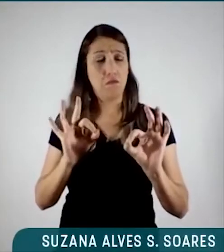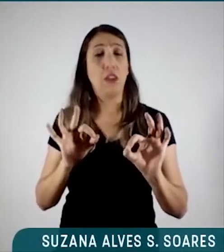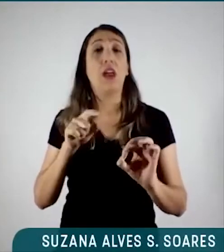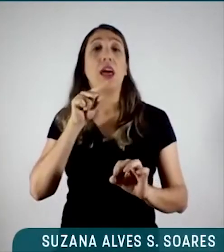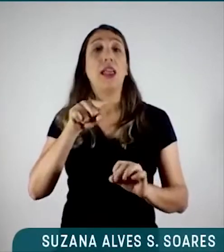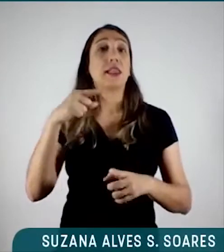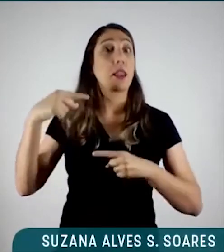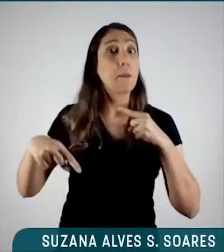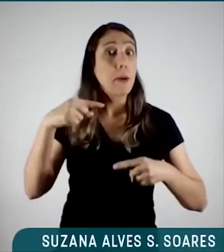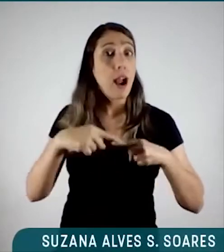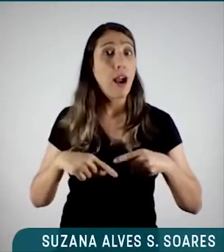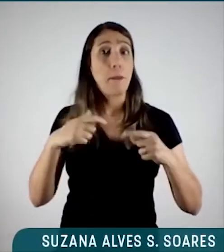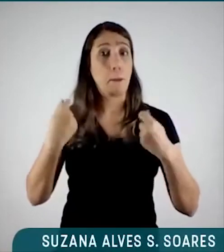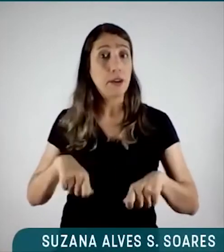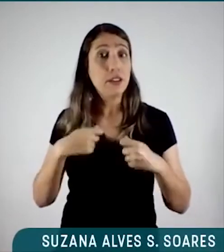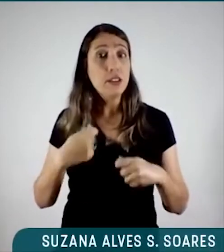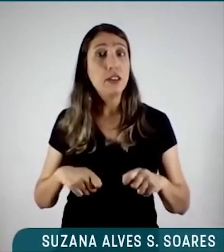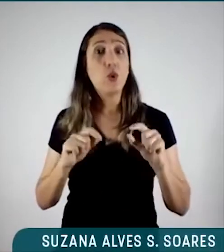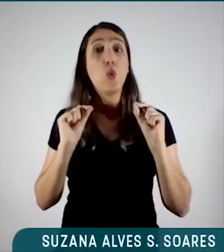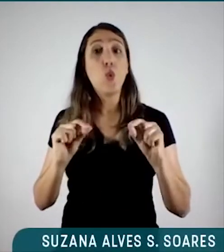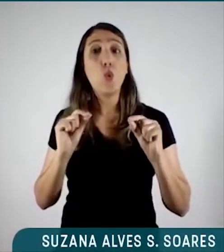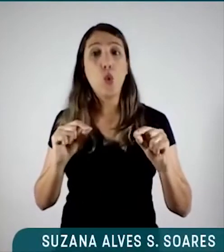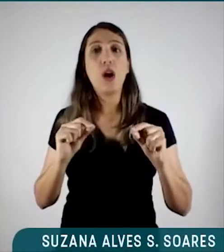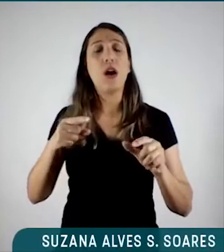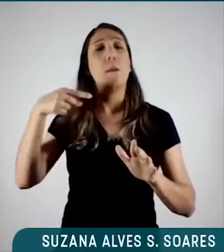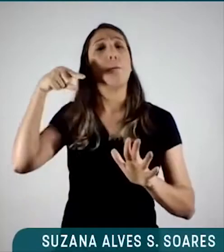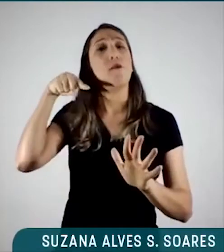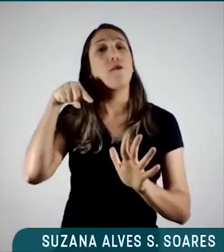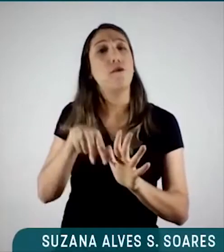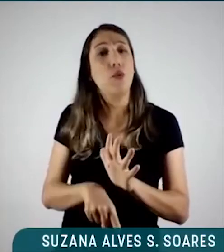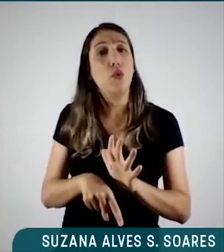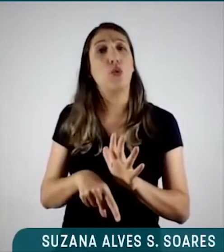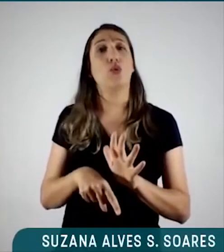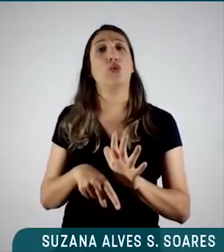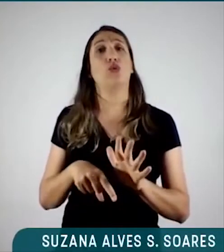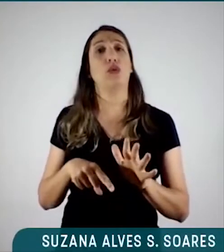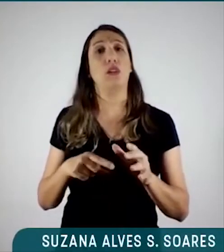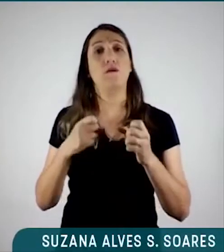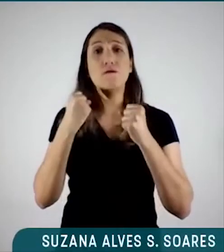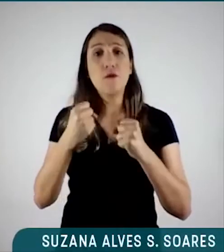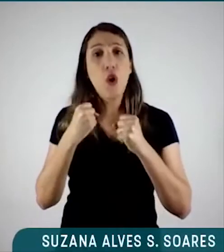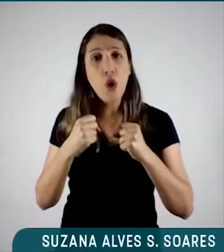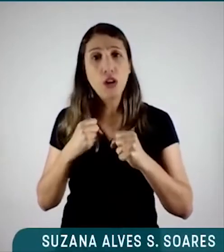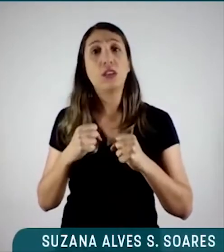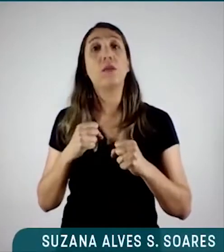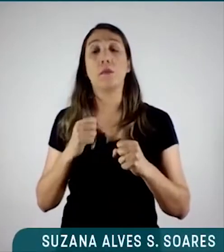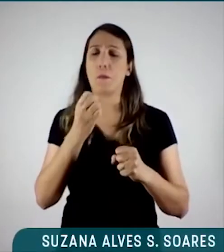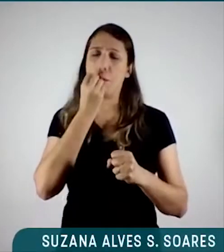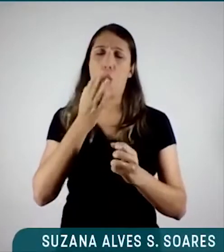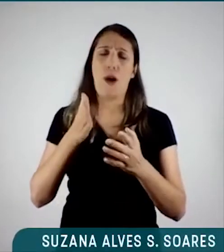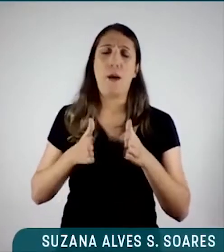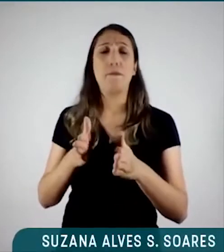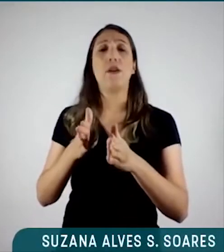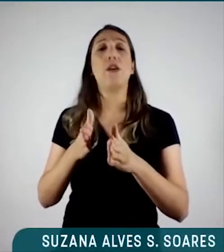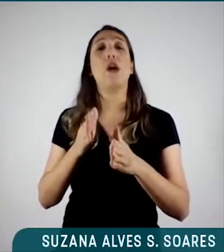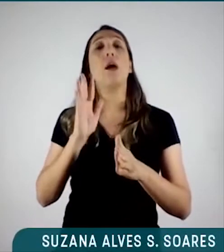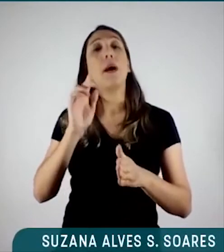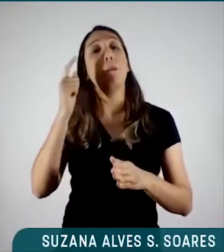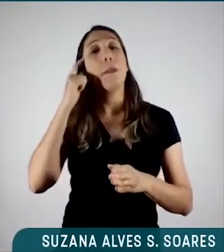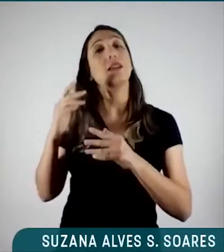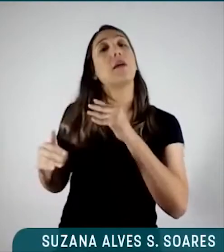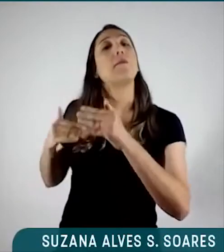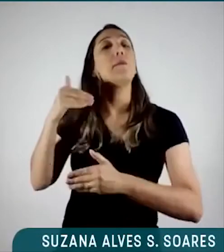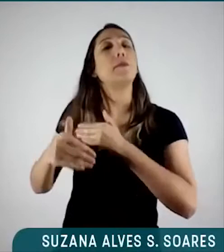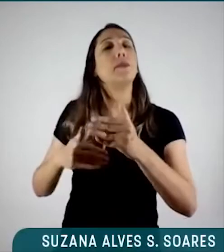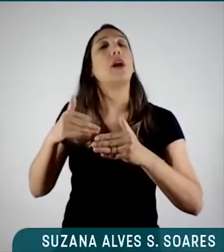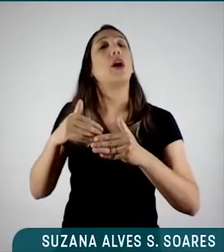deve ser feito de forma profunda, radicalizada no bom sentido, num processo político eleitoral.